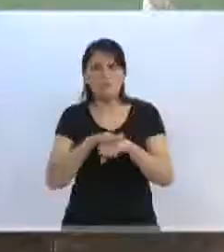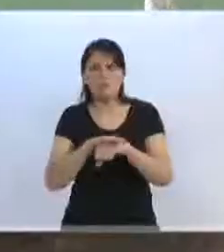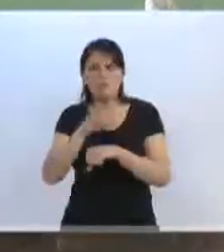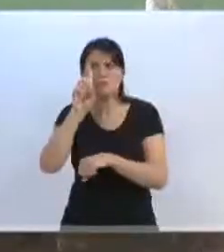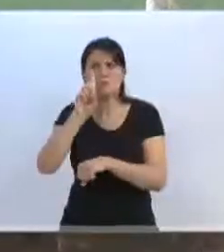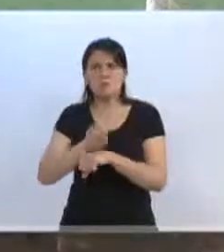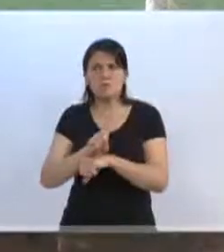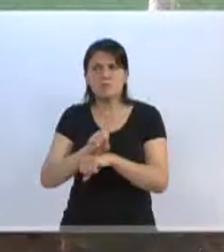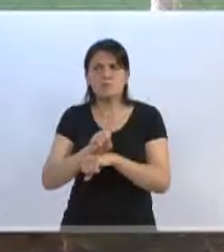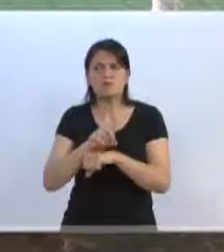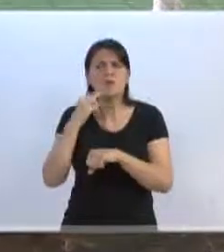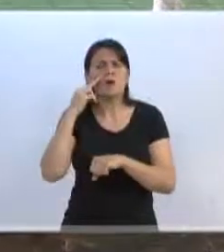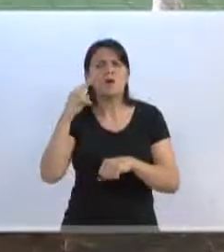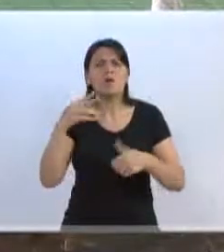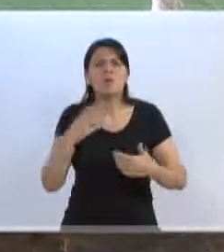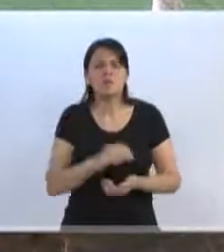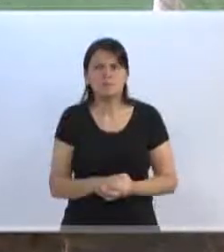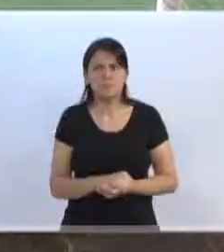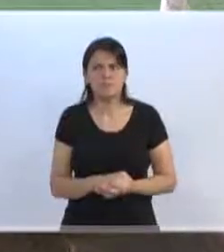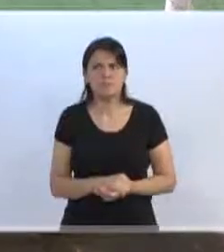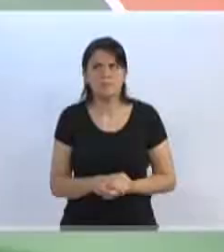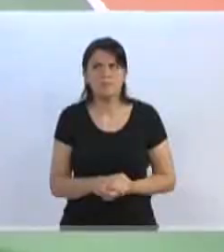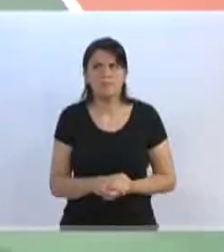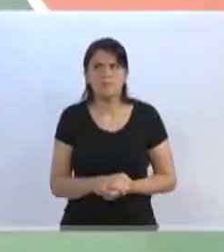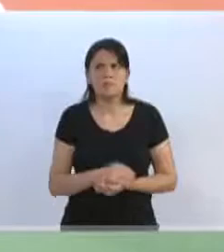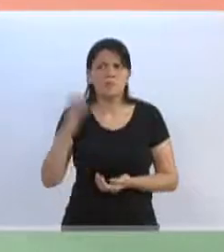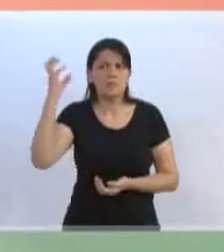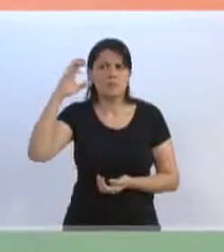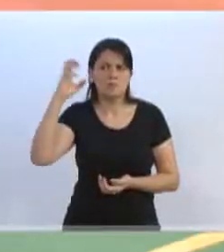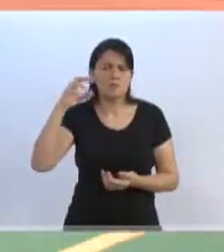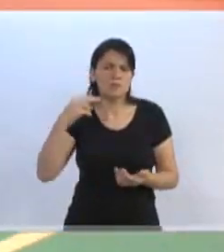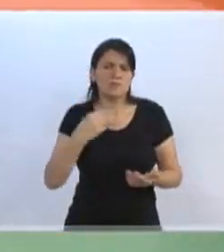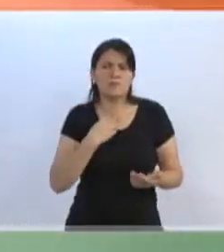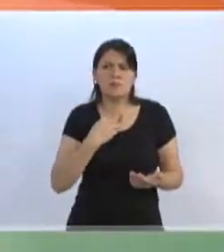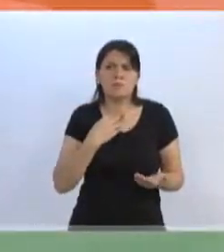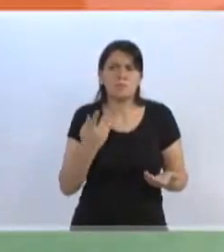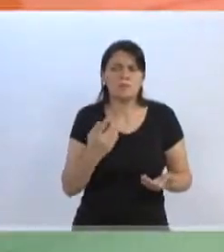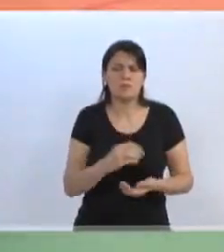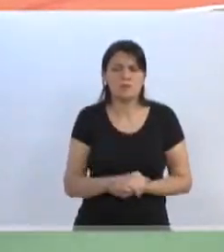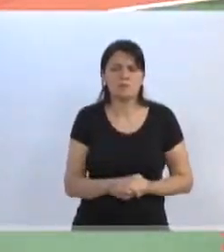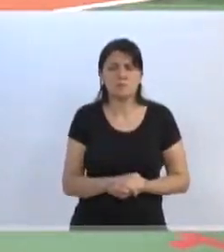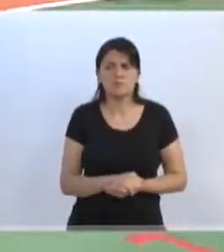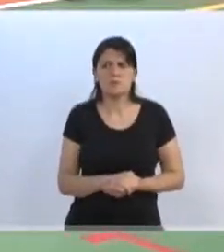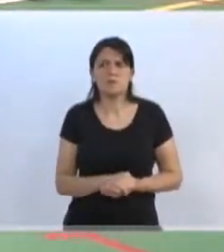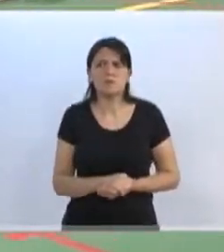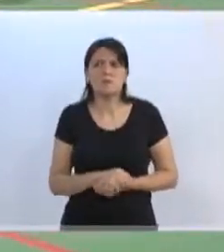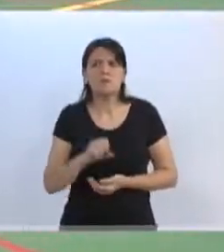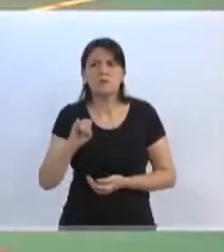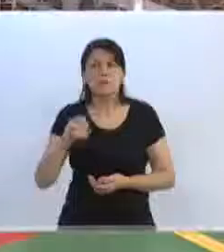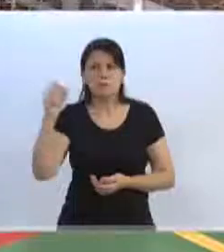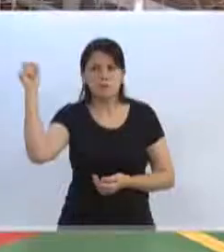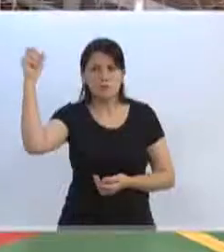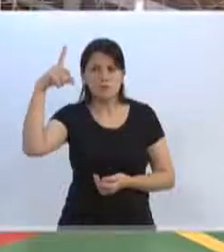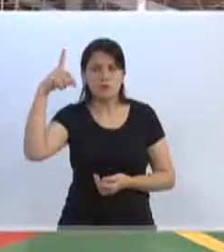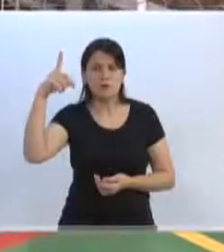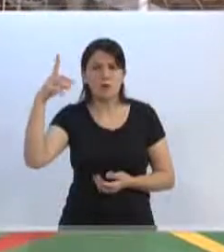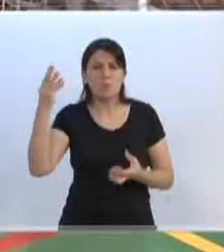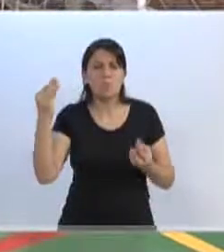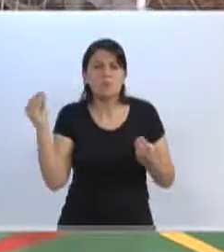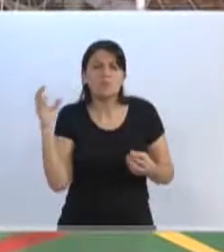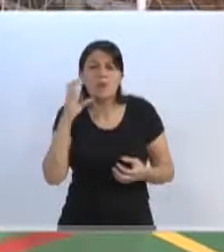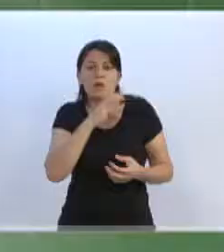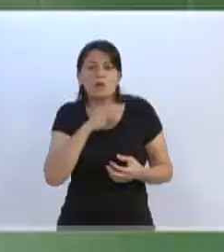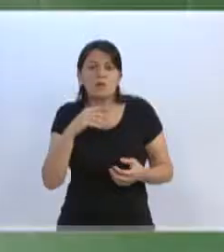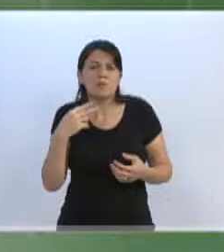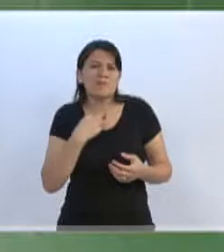apresenta pior é quadra quando chove é muito quente não tem condições de jogar ali e quando chove analisa adriano estive lá falou com a